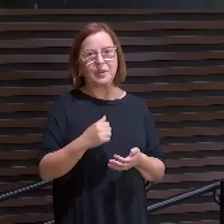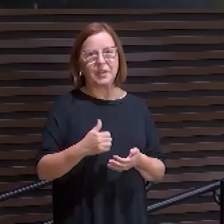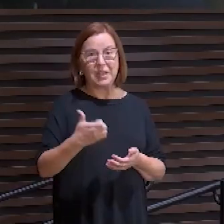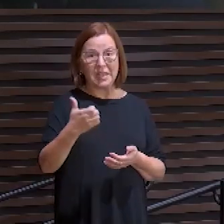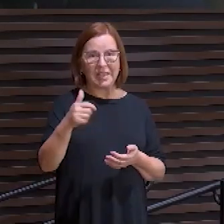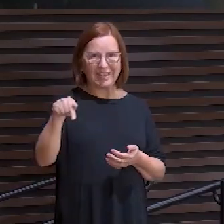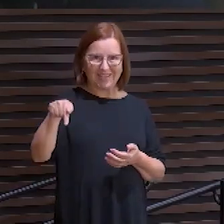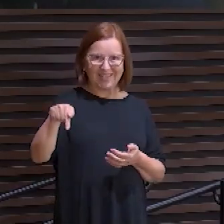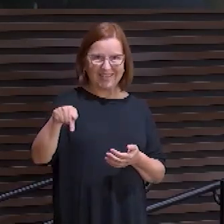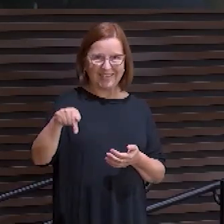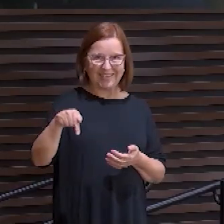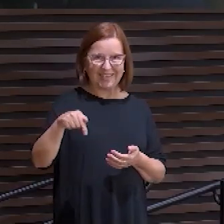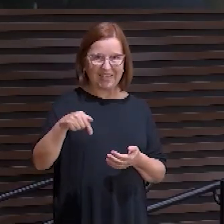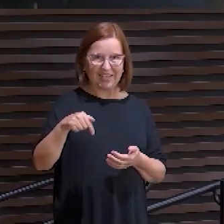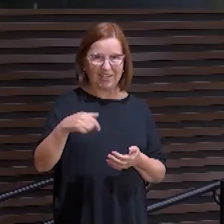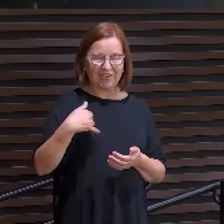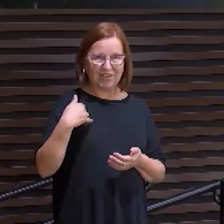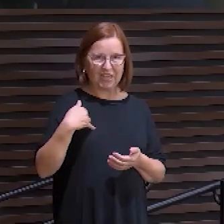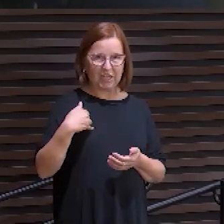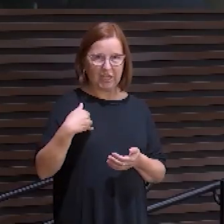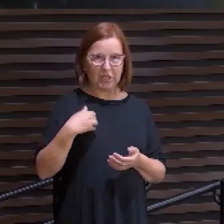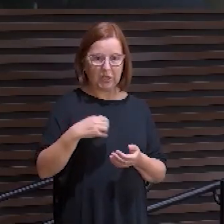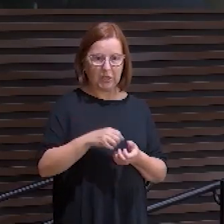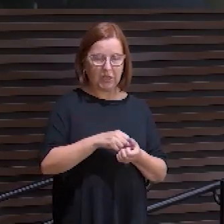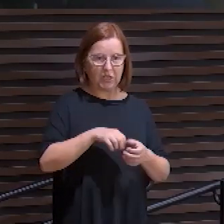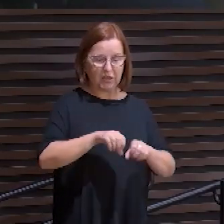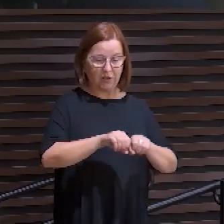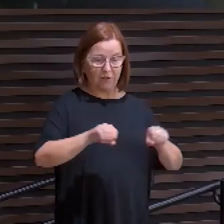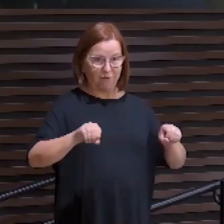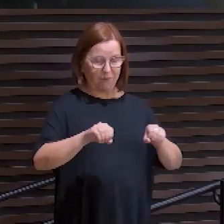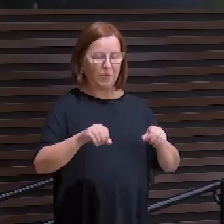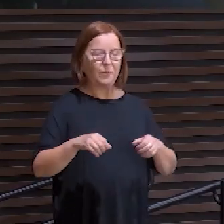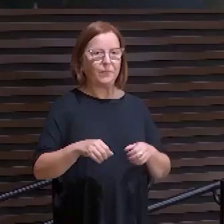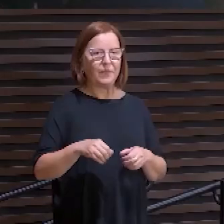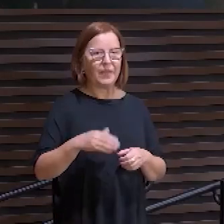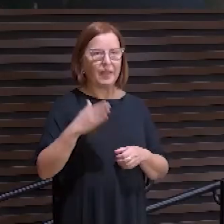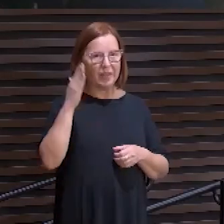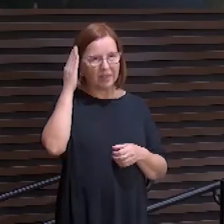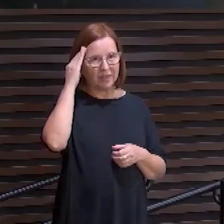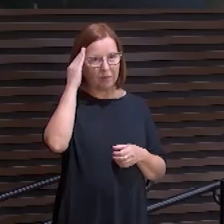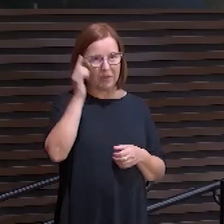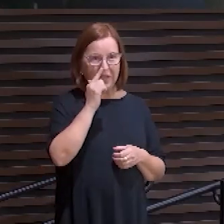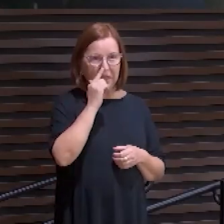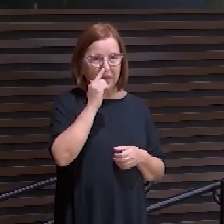Ele sabia grego, hebraico e latim.